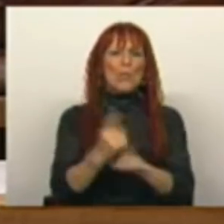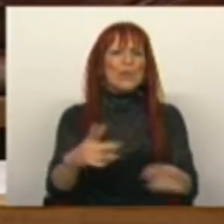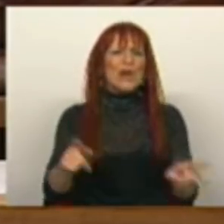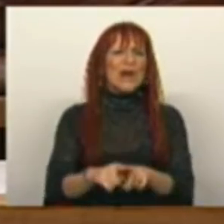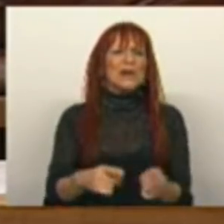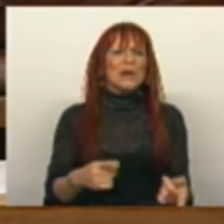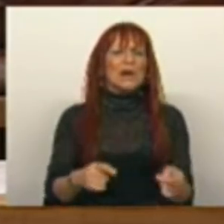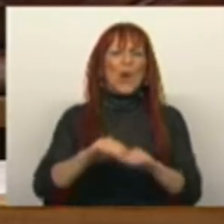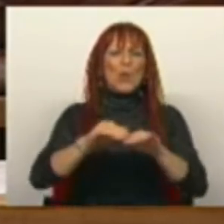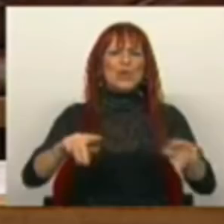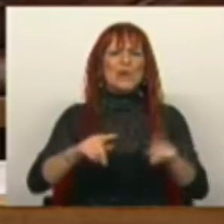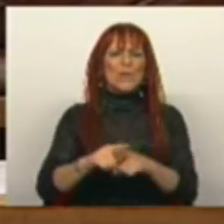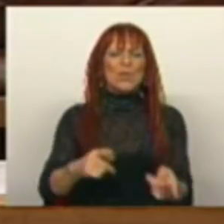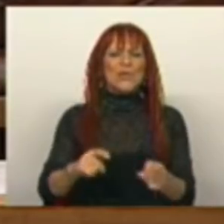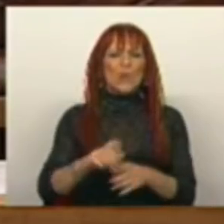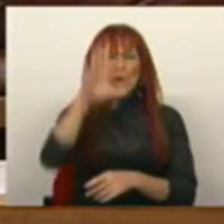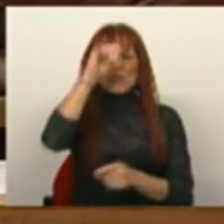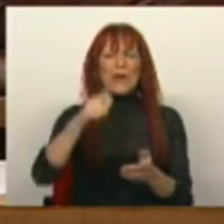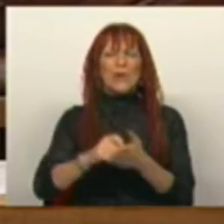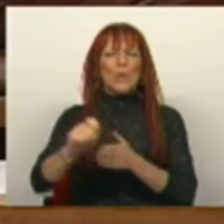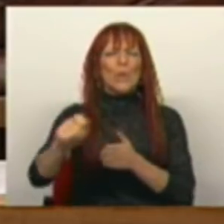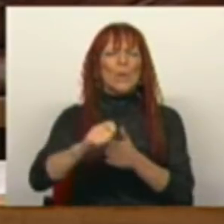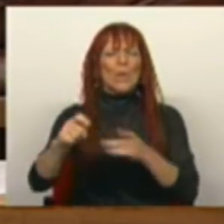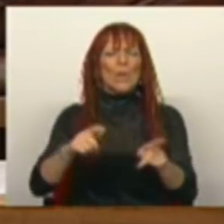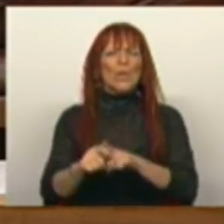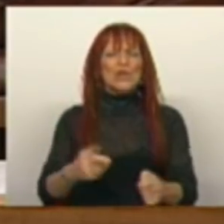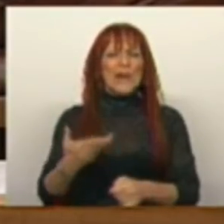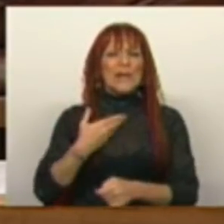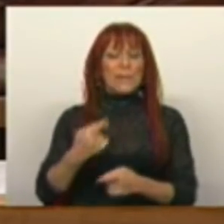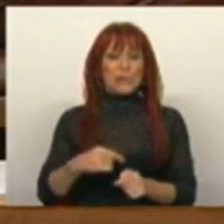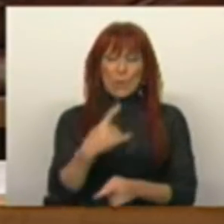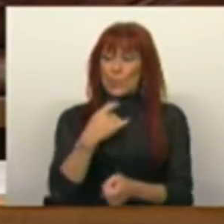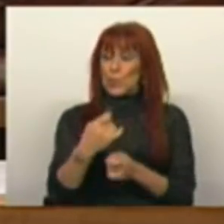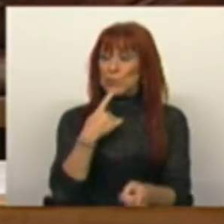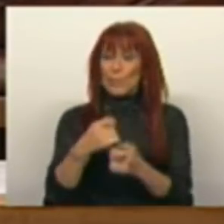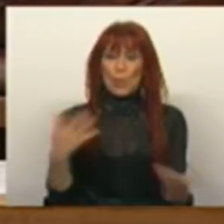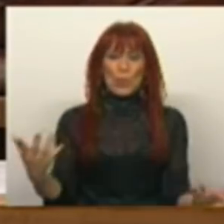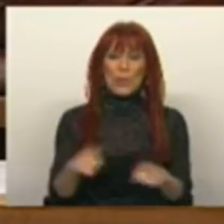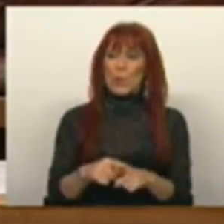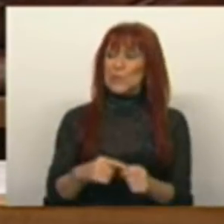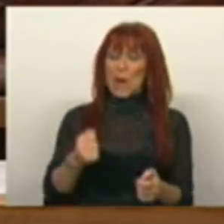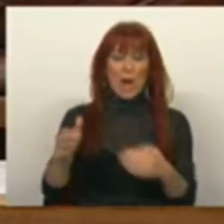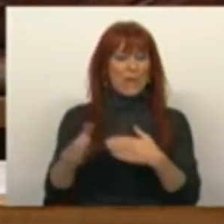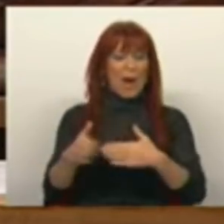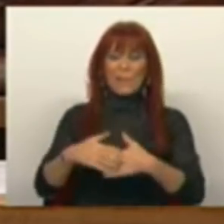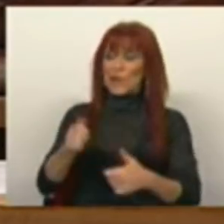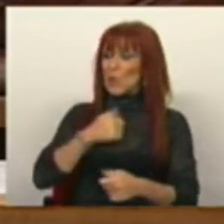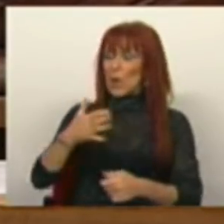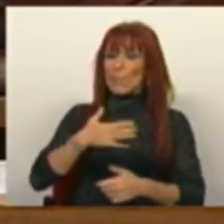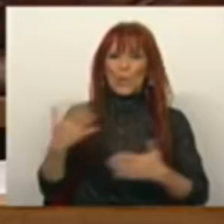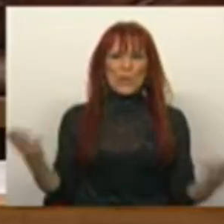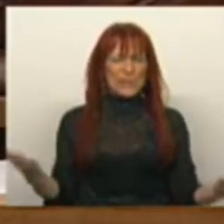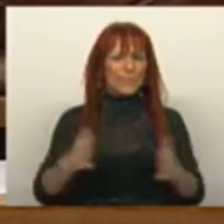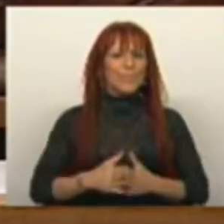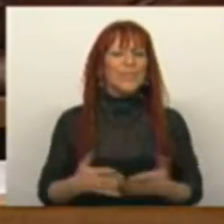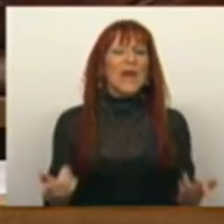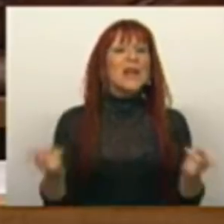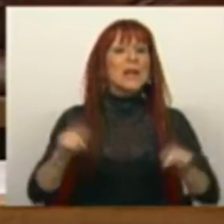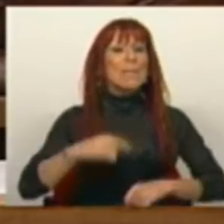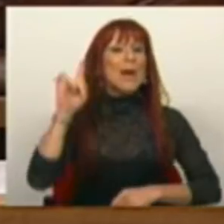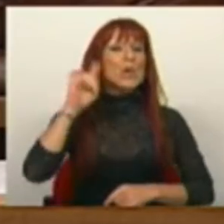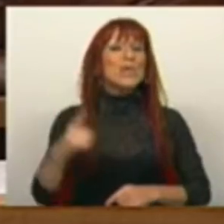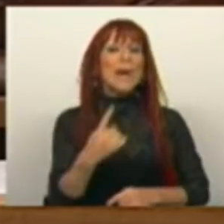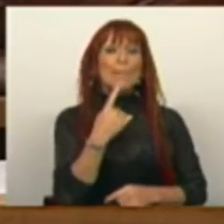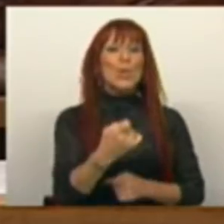pagou o Estado as dívidas aos fornecedores? É uma questão que hoje muitos que estão a fechar as suas empresas se colocam. É também o dia